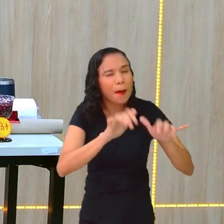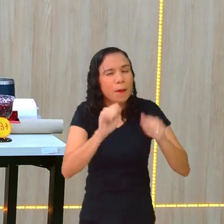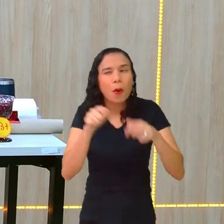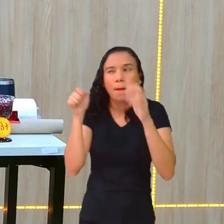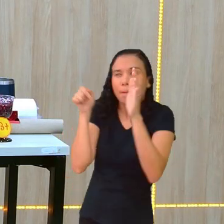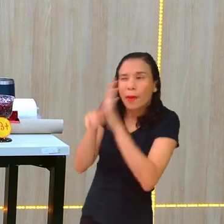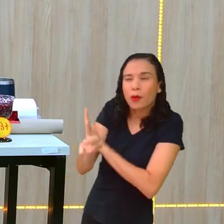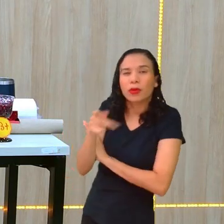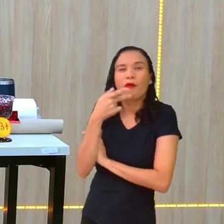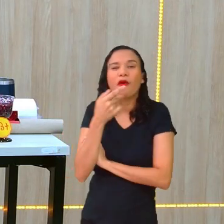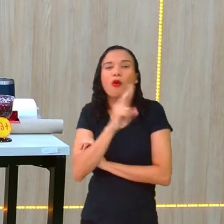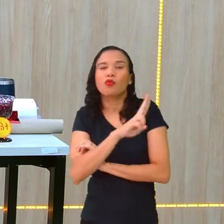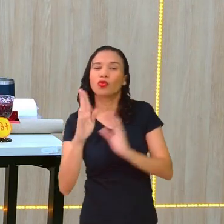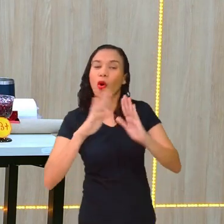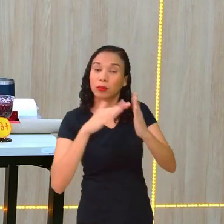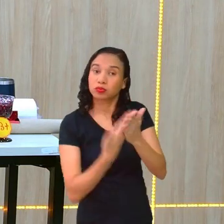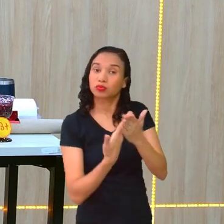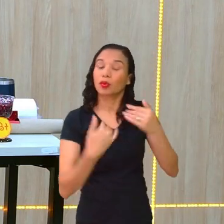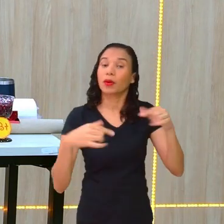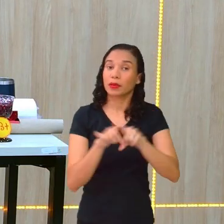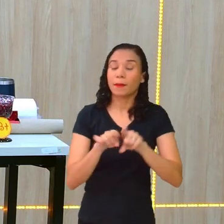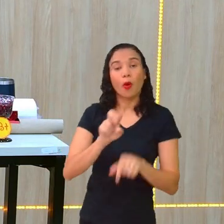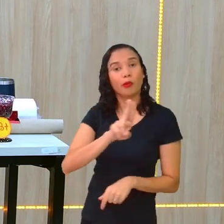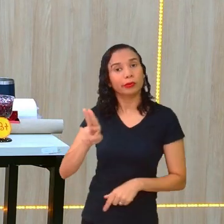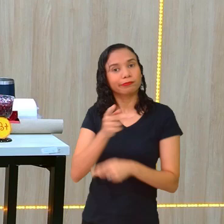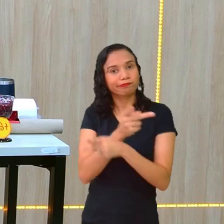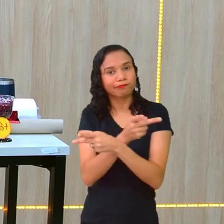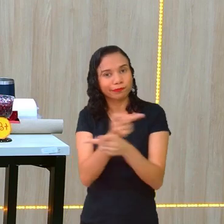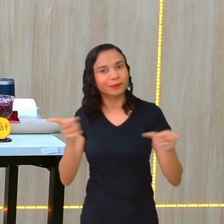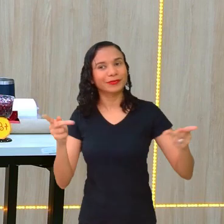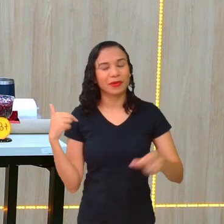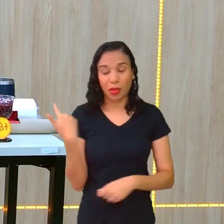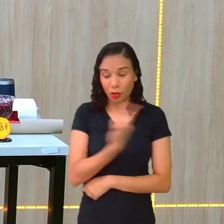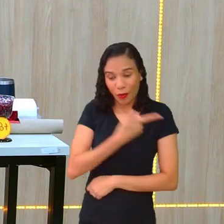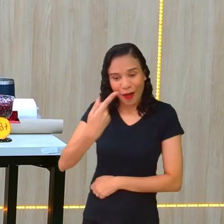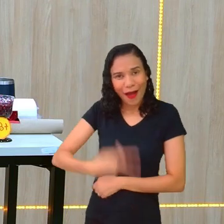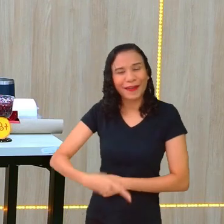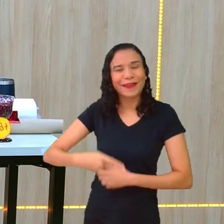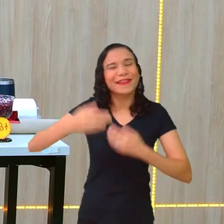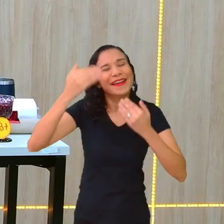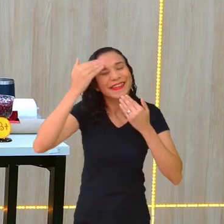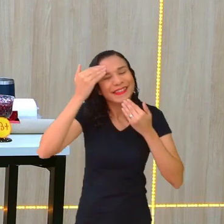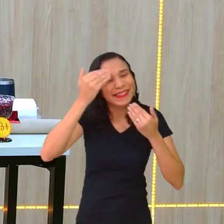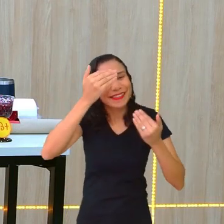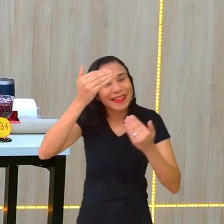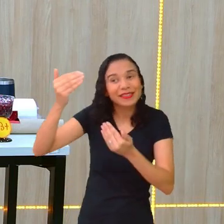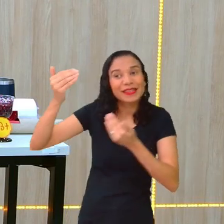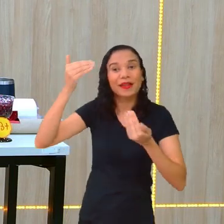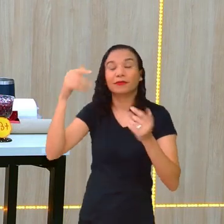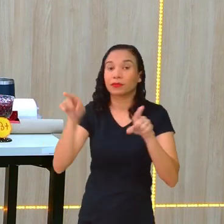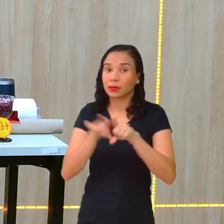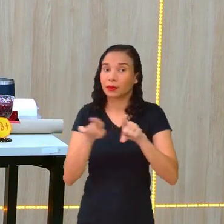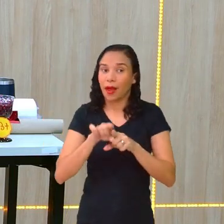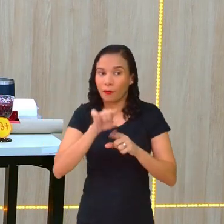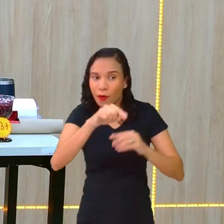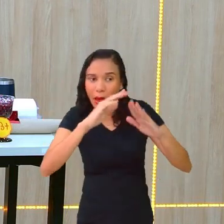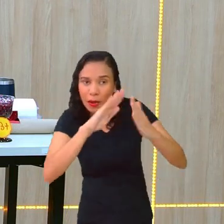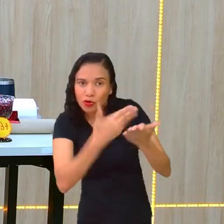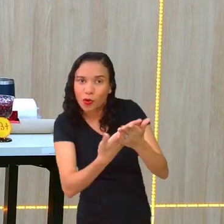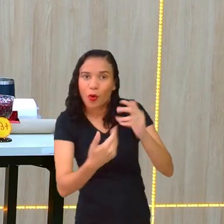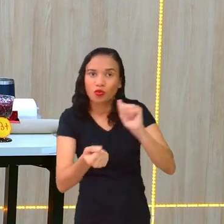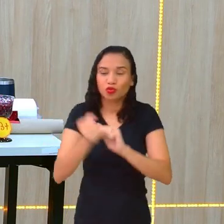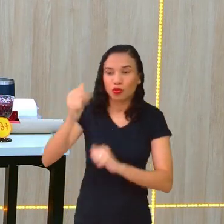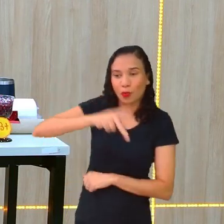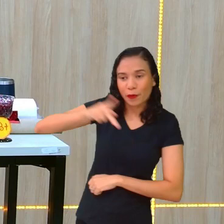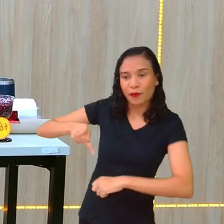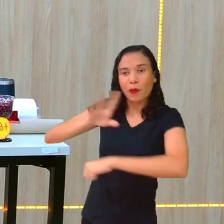perguntas, dizendo o nome da escola de vocês, dizendo o nome de vocês. E a gente aqui, olha, agradecendo aí na escola, aos professores,